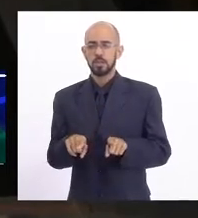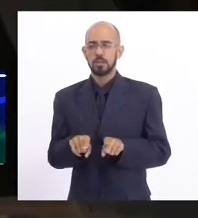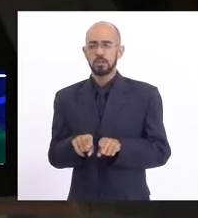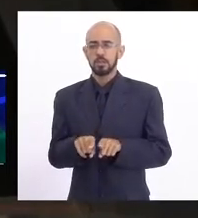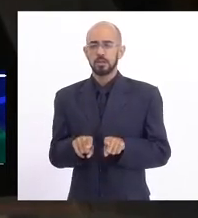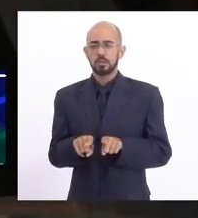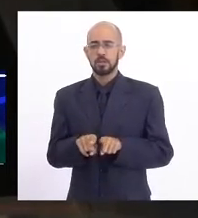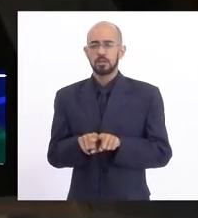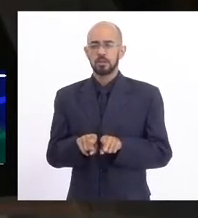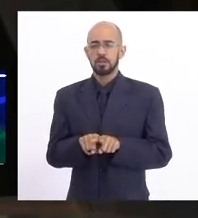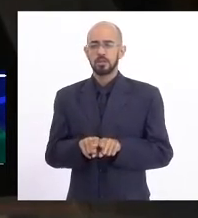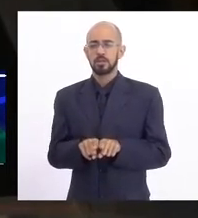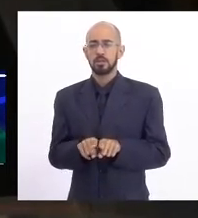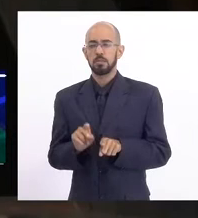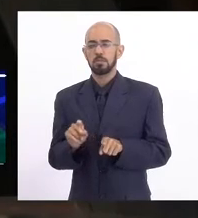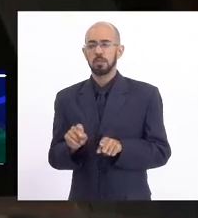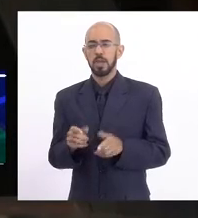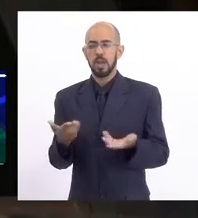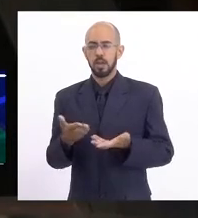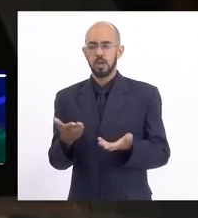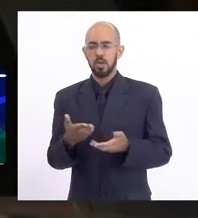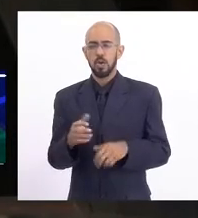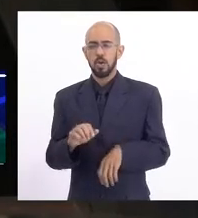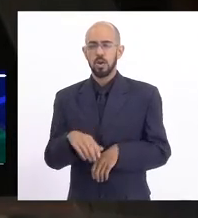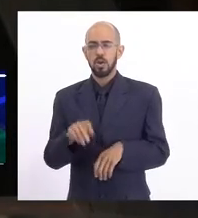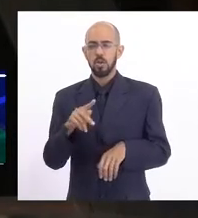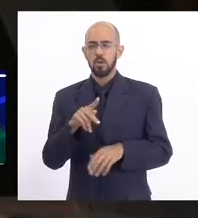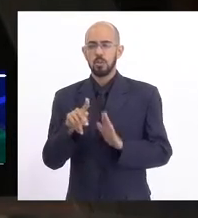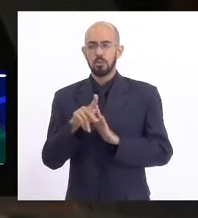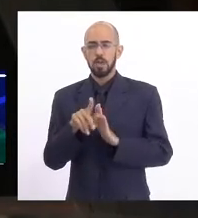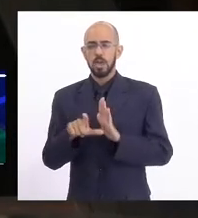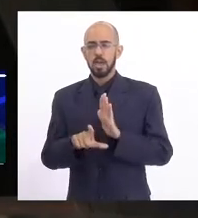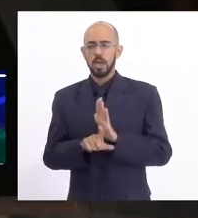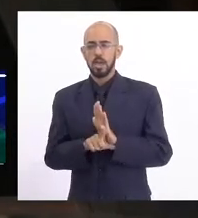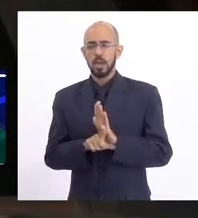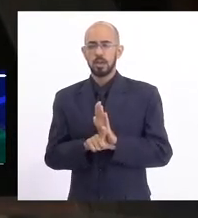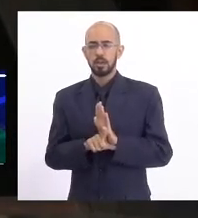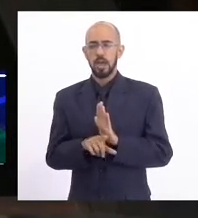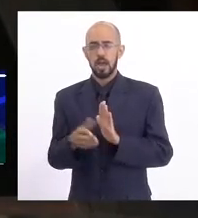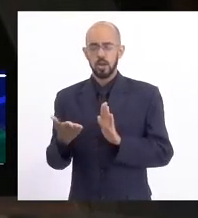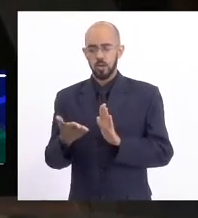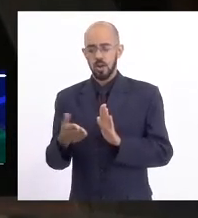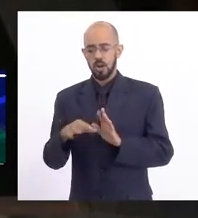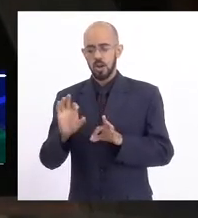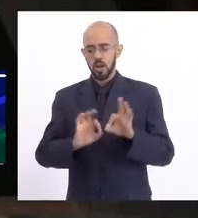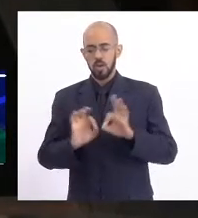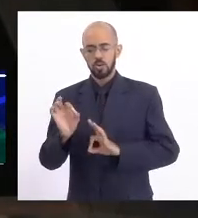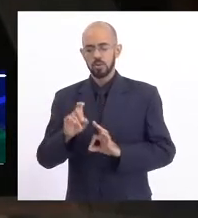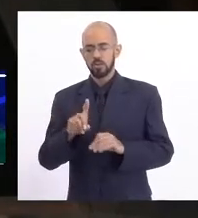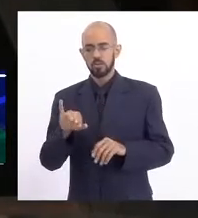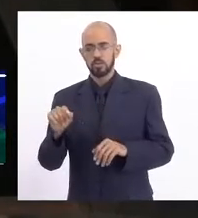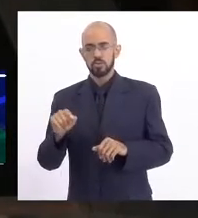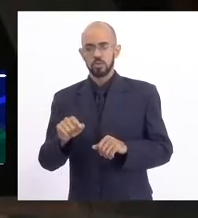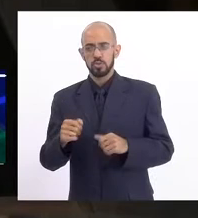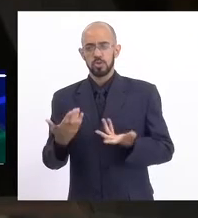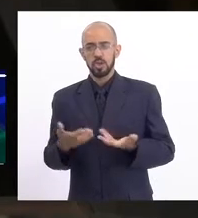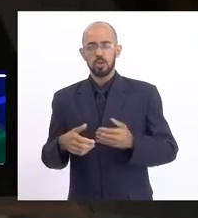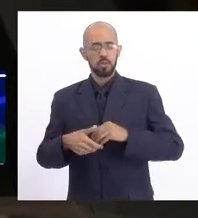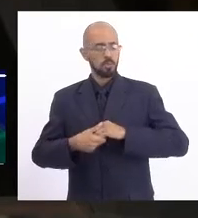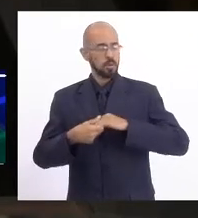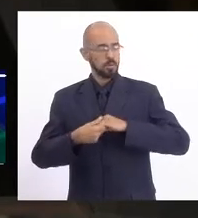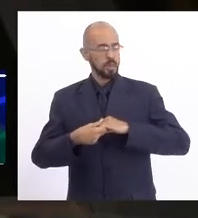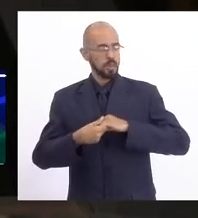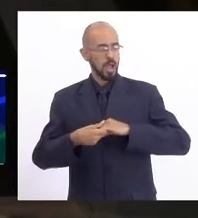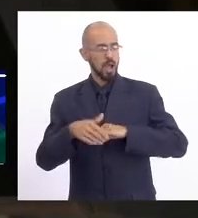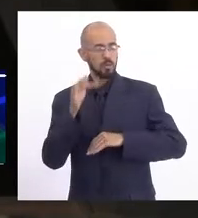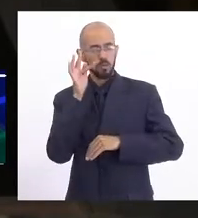só que agora com o projeto em pauta, com o projeto na ordem do dia. Eu quero, em primeiro lugar, cumprimentar o deputado Flávio